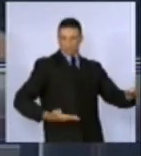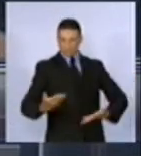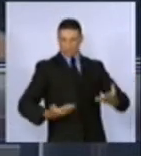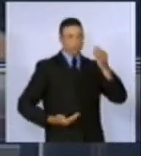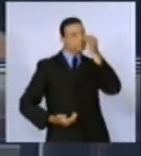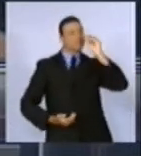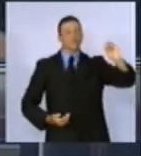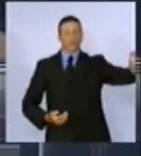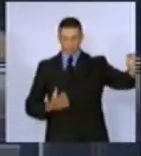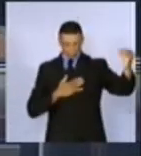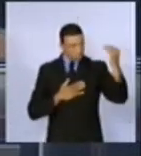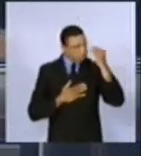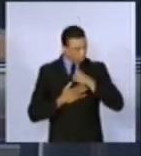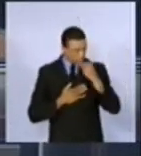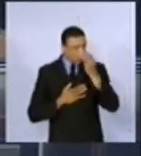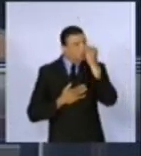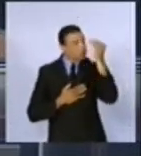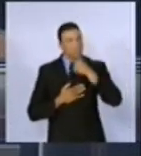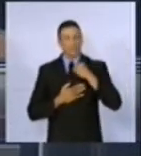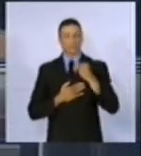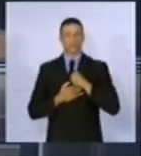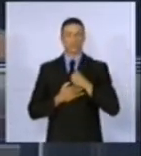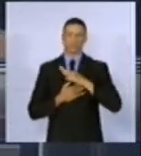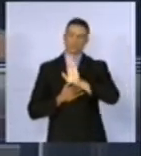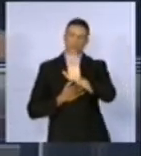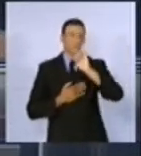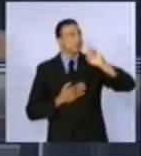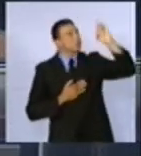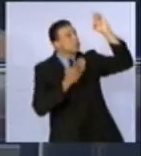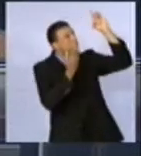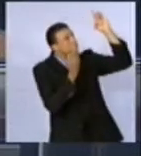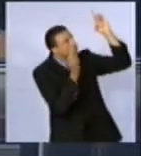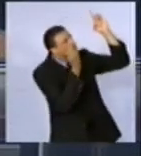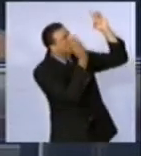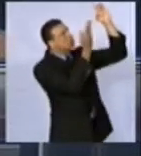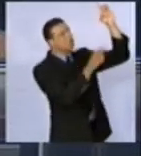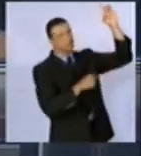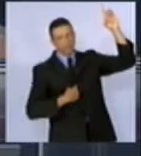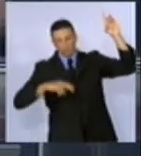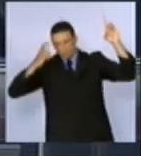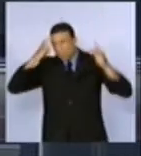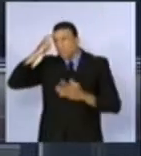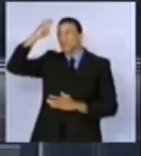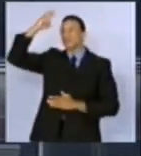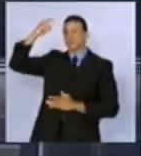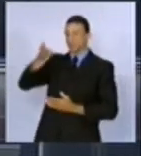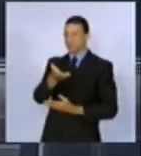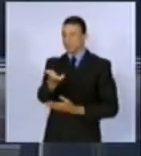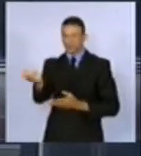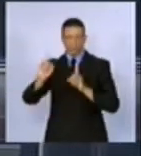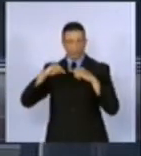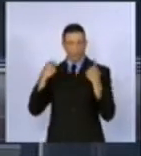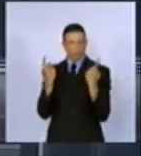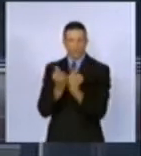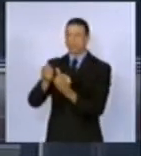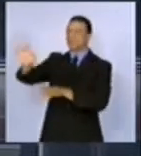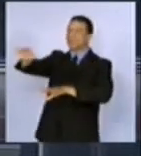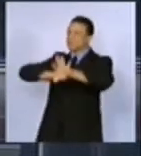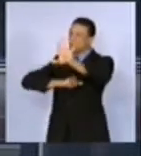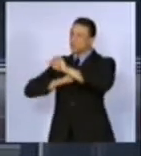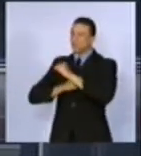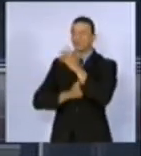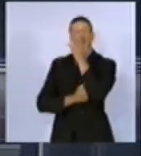conversar bom graças a Deus por conhecimento por inteligência essa corte não chamou